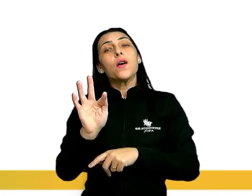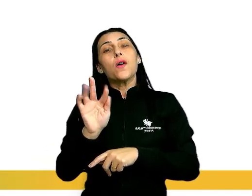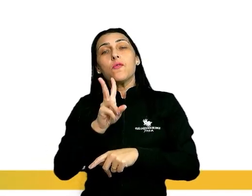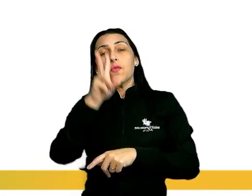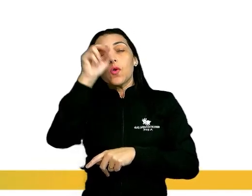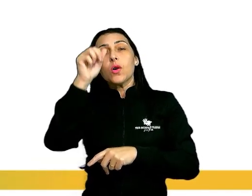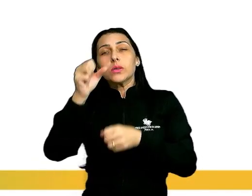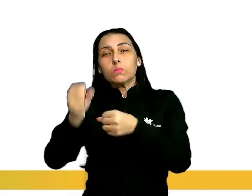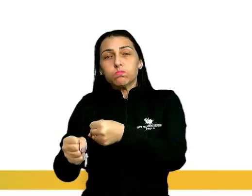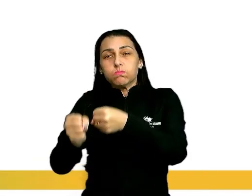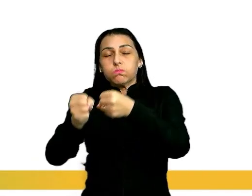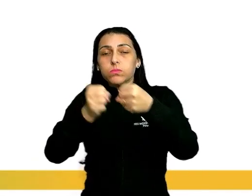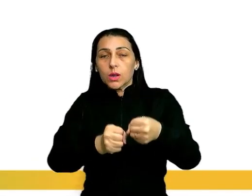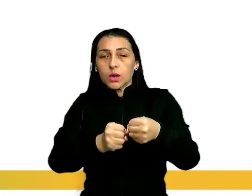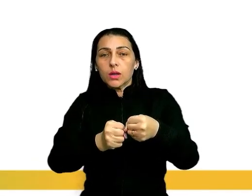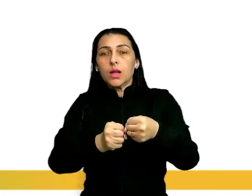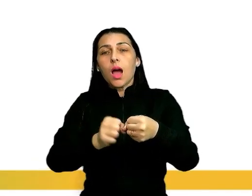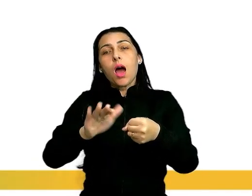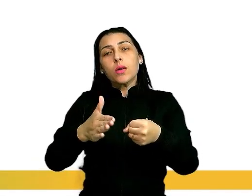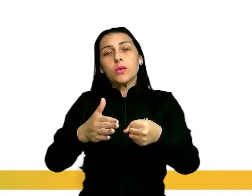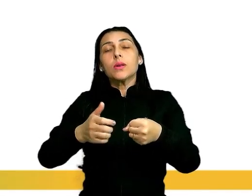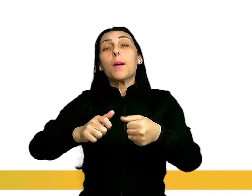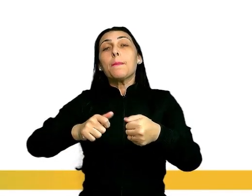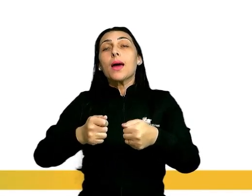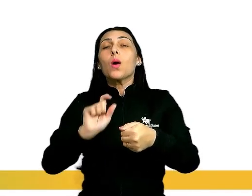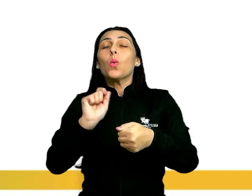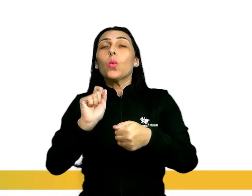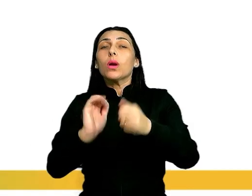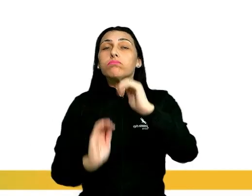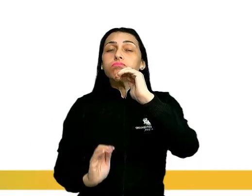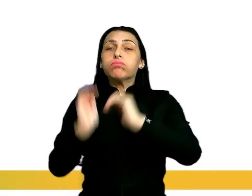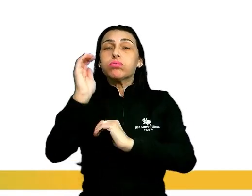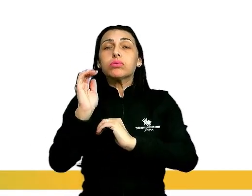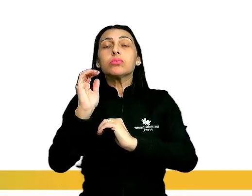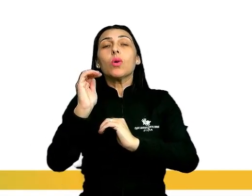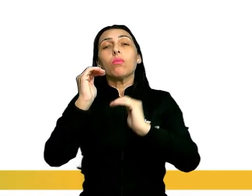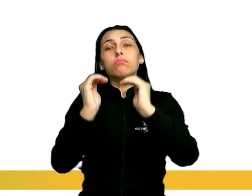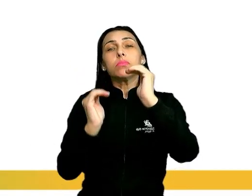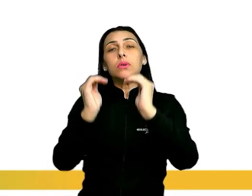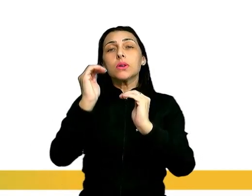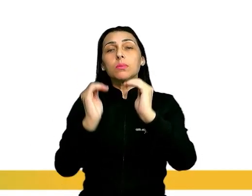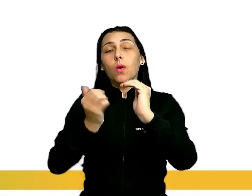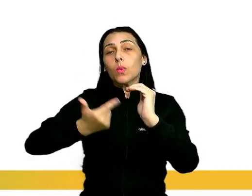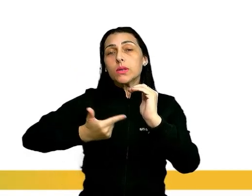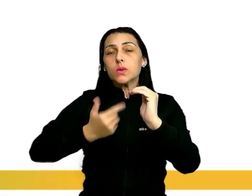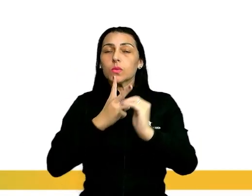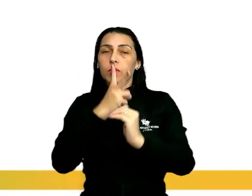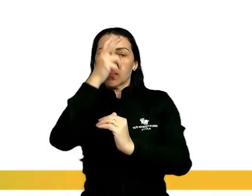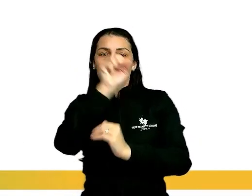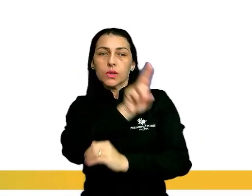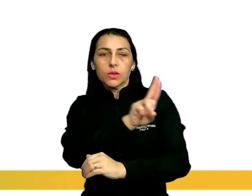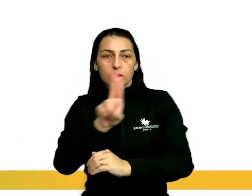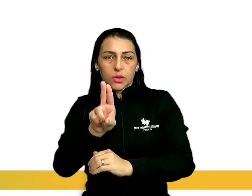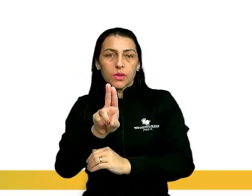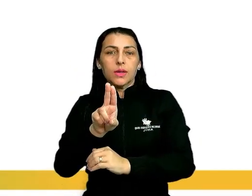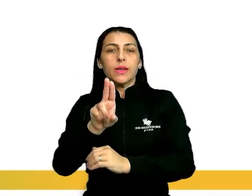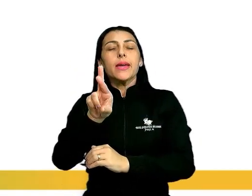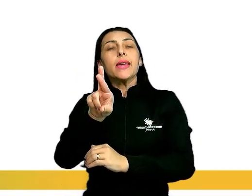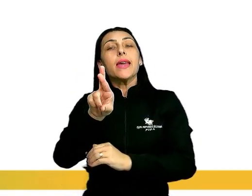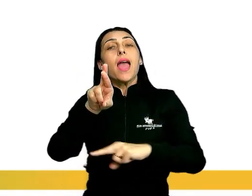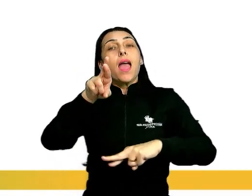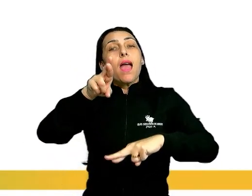potente em um dado ponto da Barra para superar ou equilibrar uma segunda força chamada de